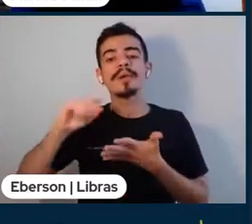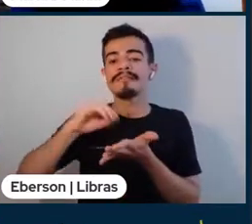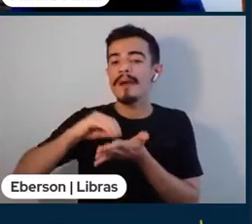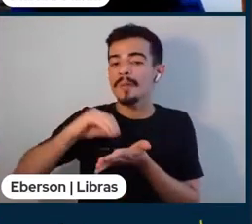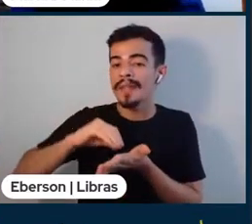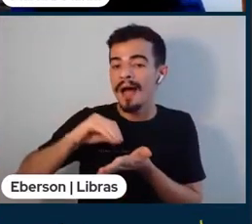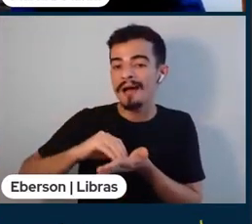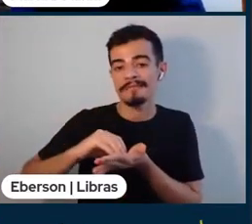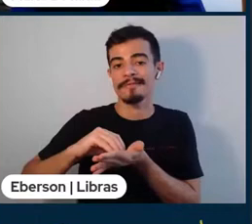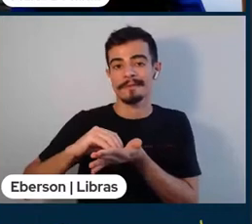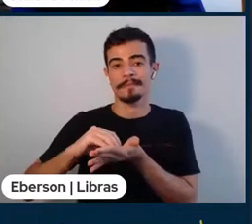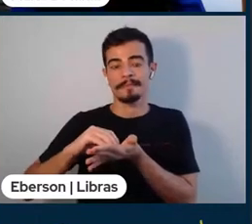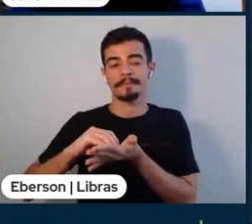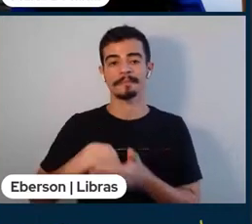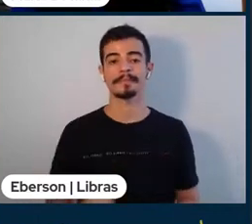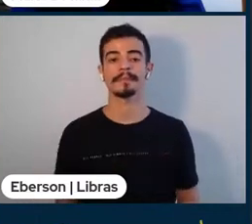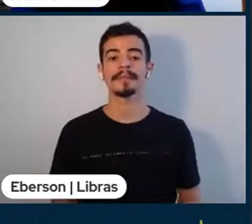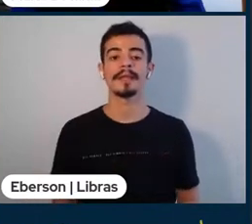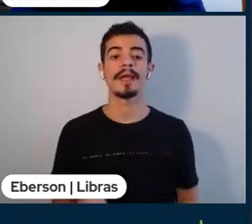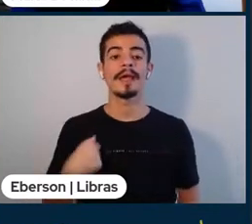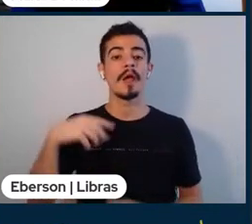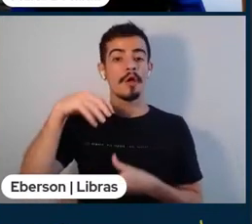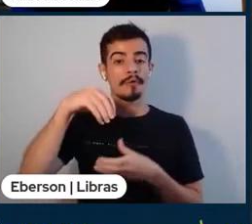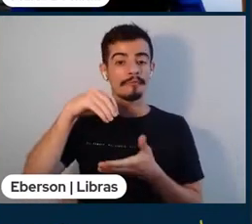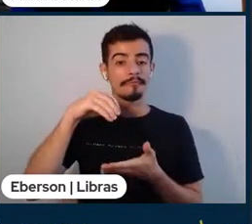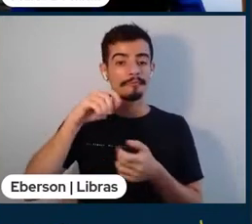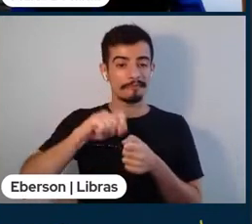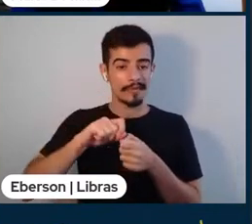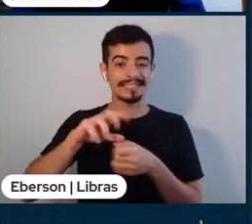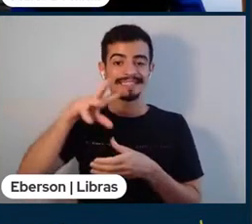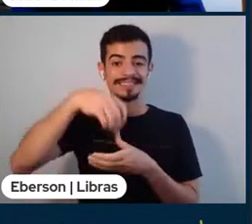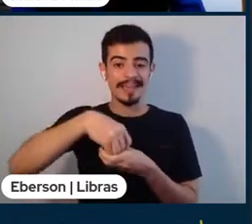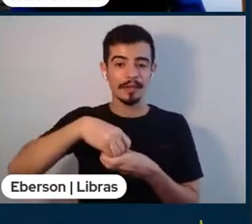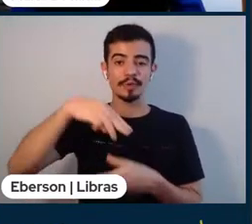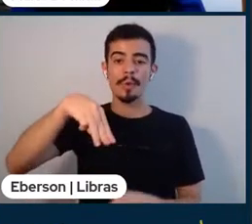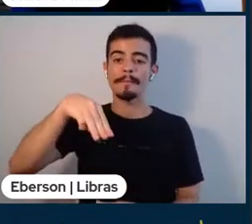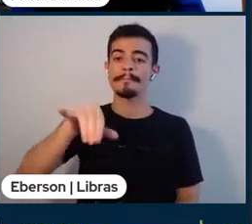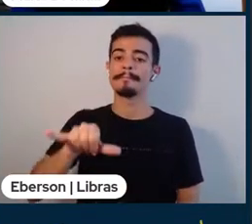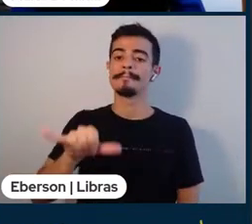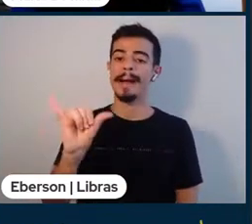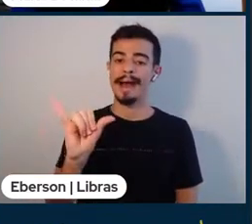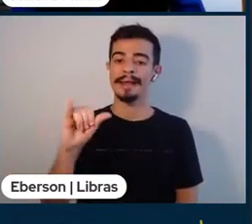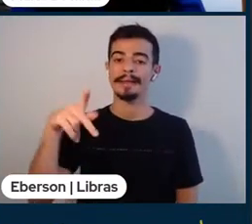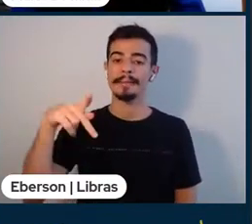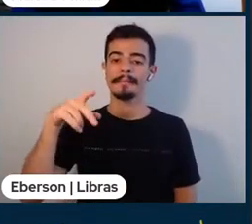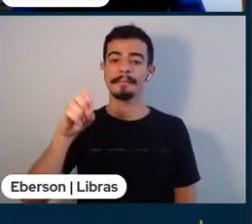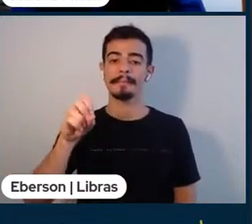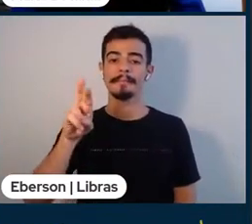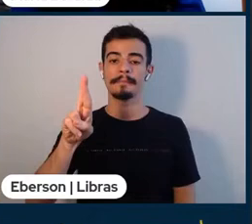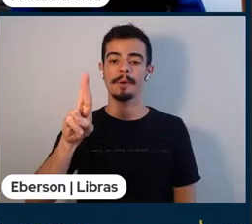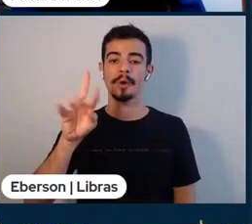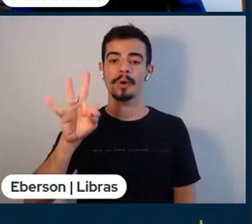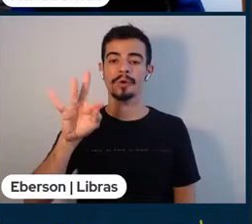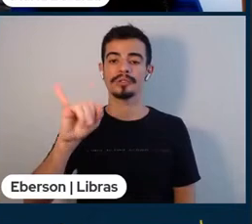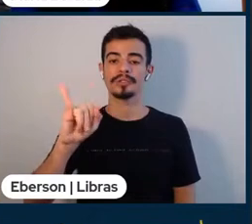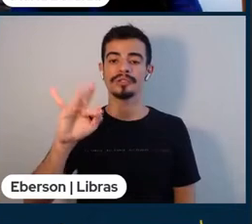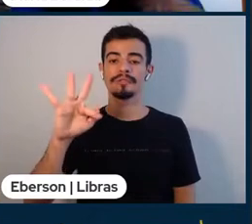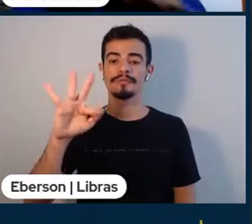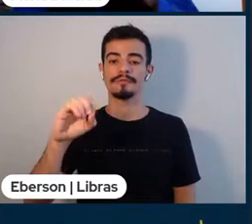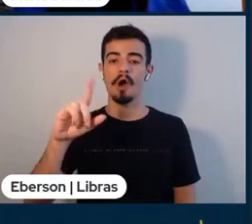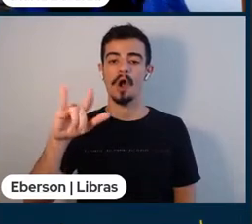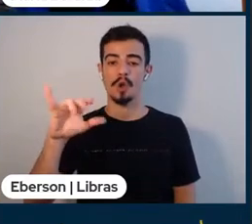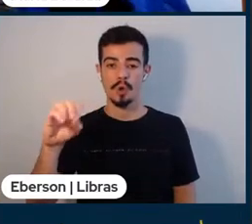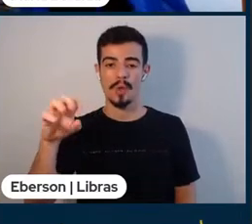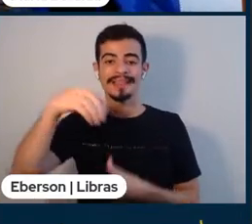eu fiz pelo My Portfólio da Adobe, porque eu já tinha a conta. Quem